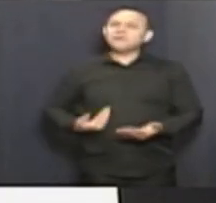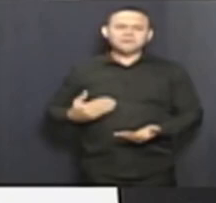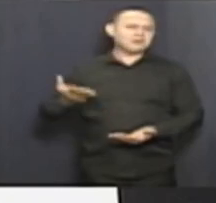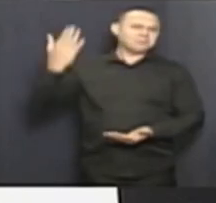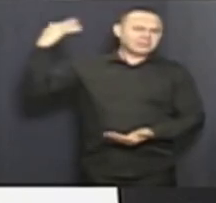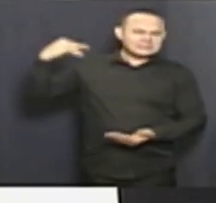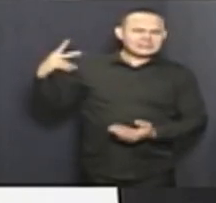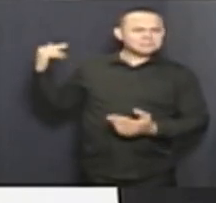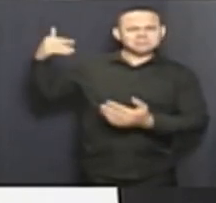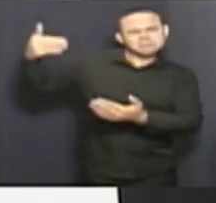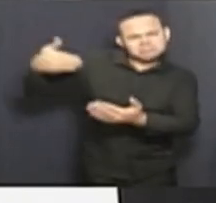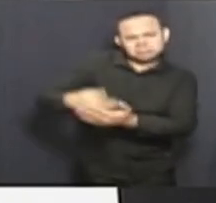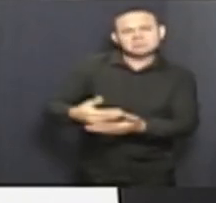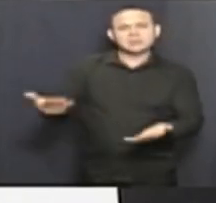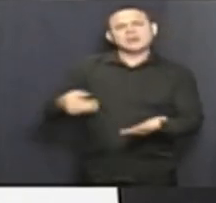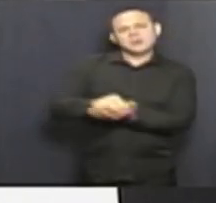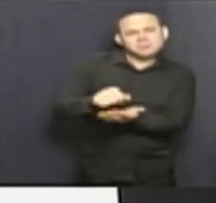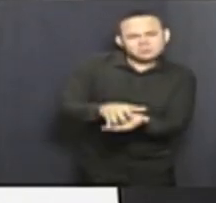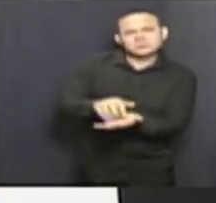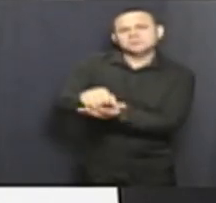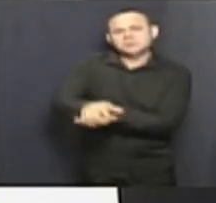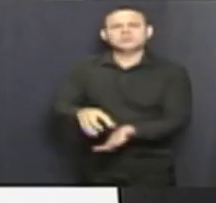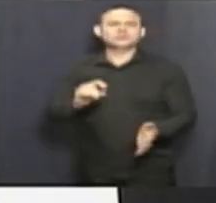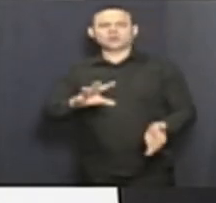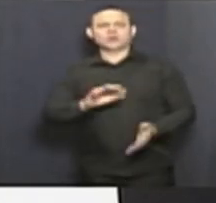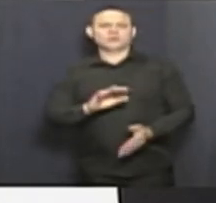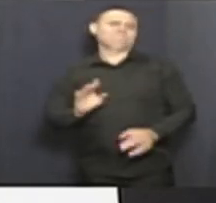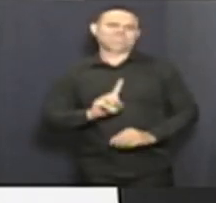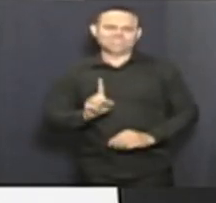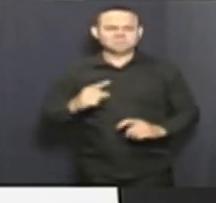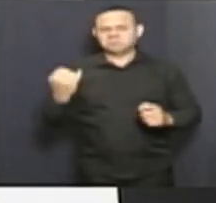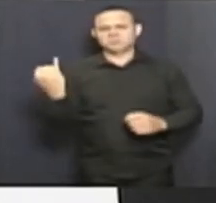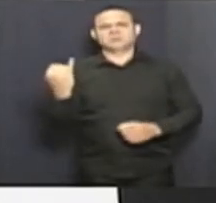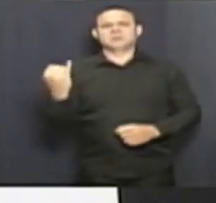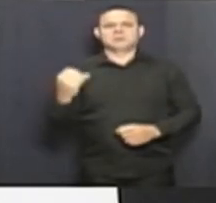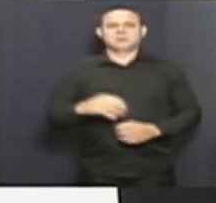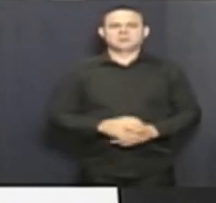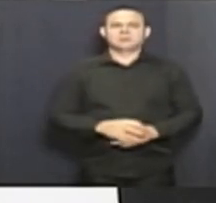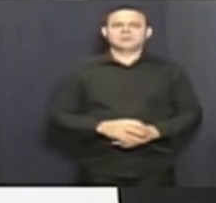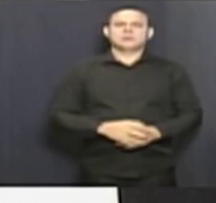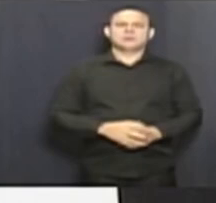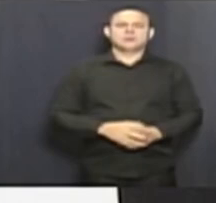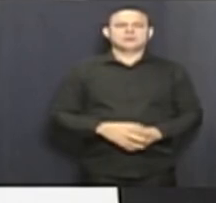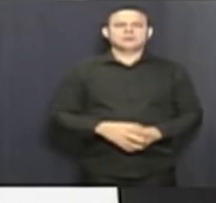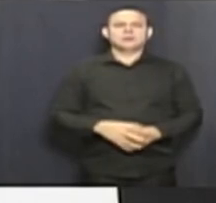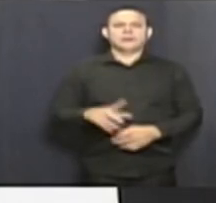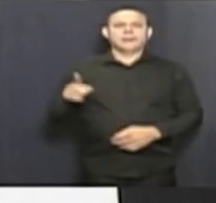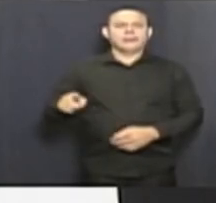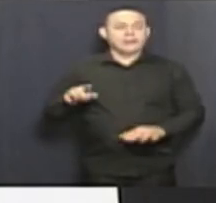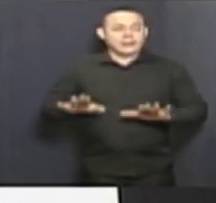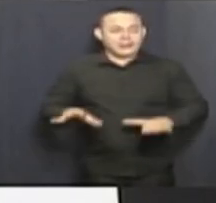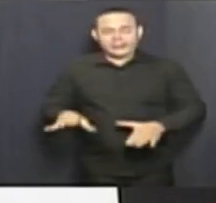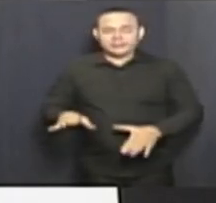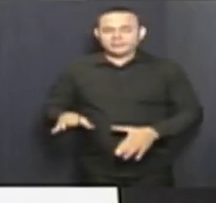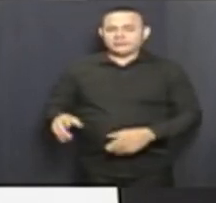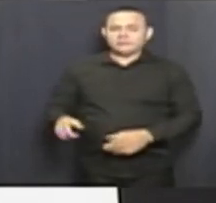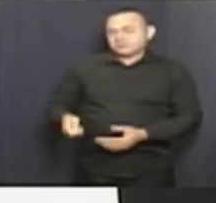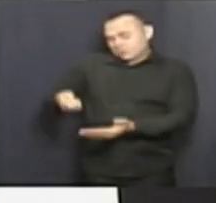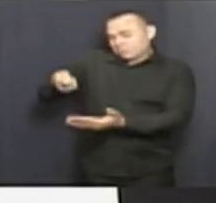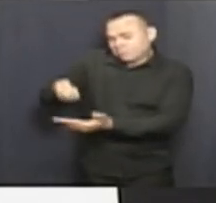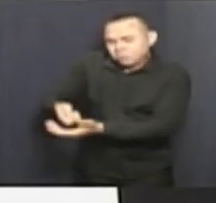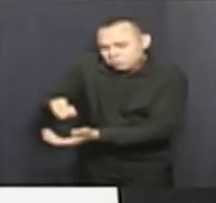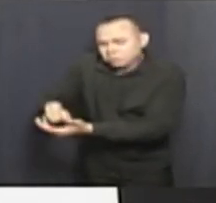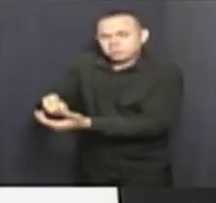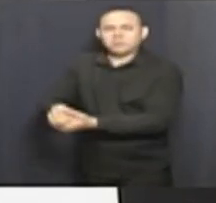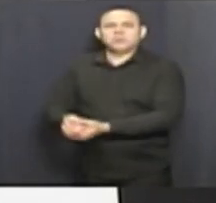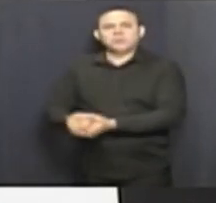multas termina se quebrando o o o fazendeiro proprietário ribeirinho e não se